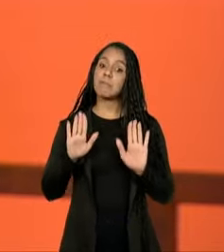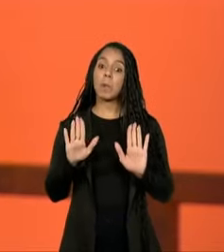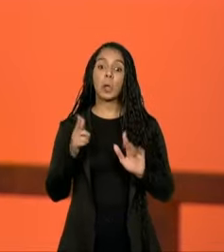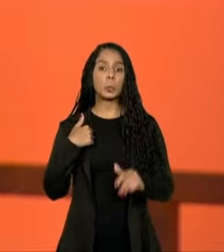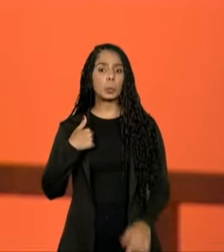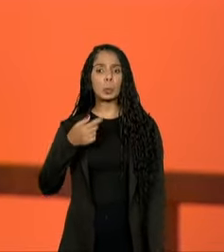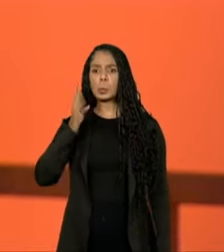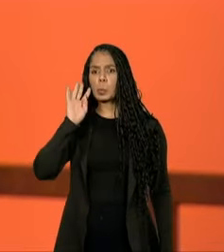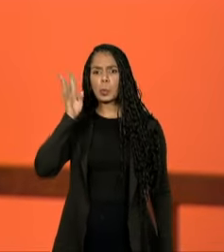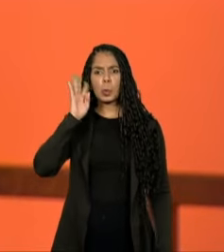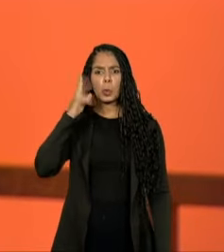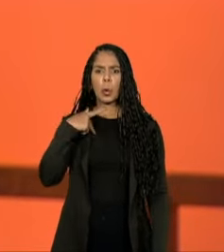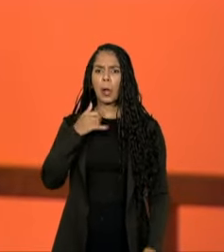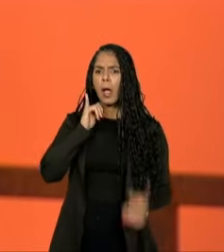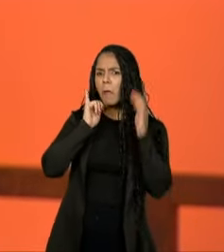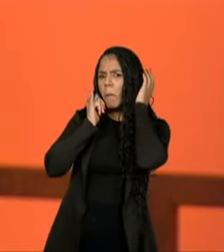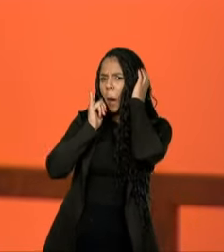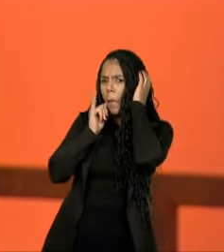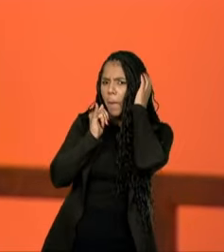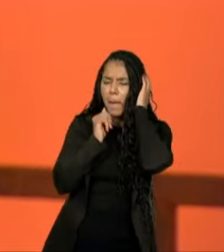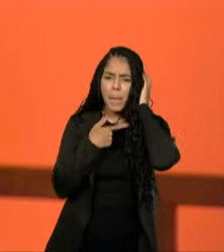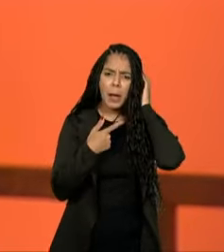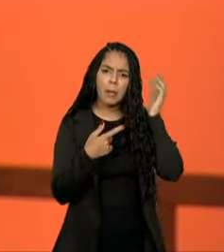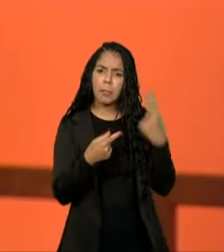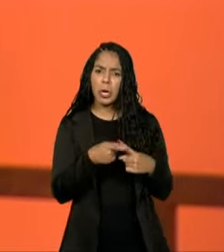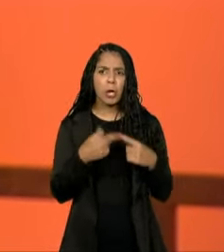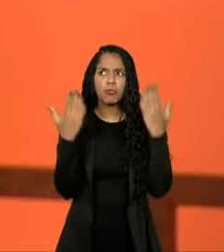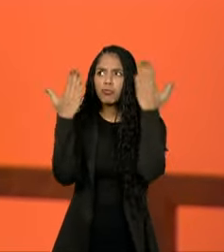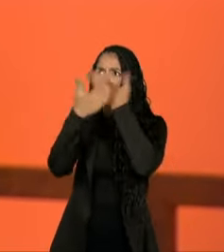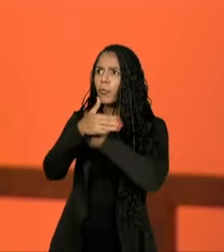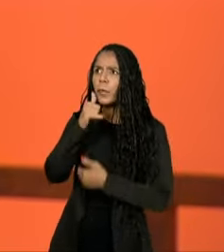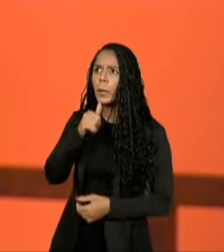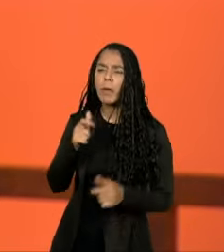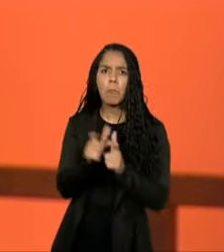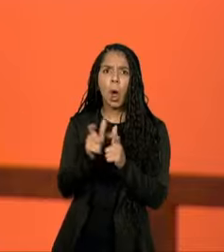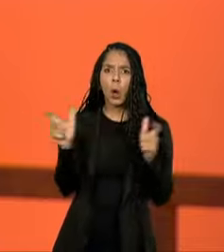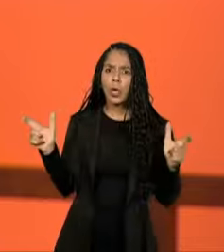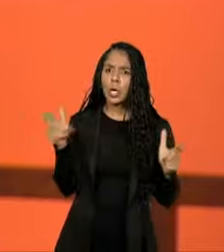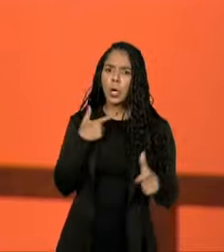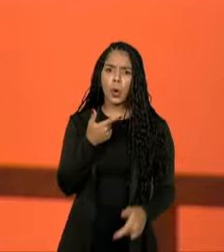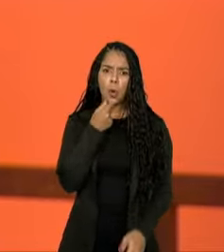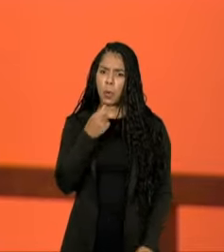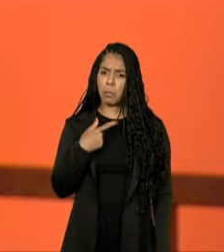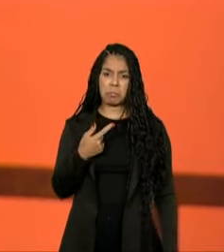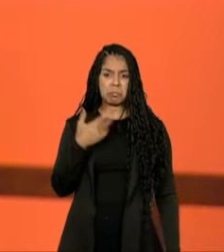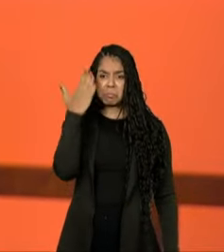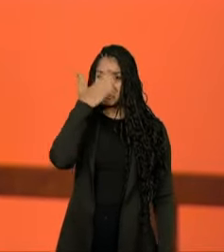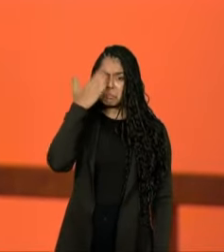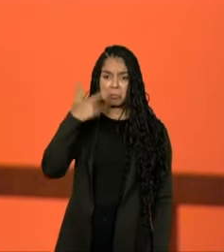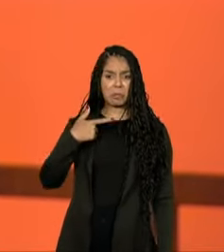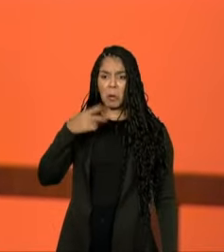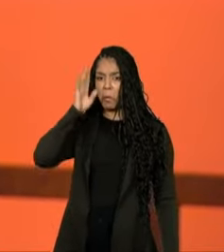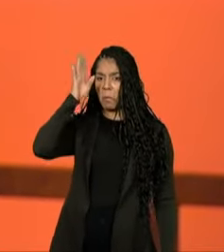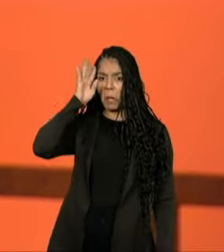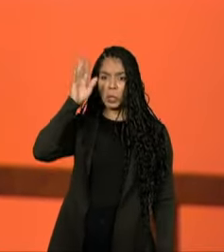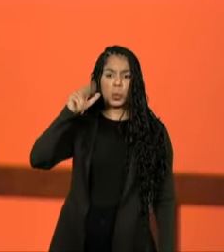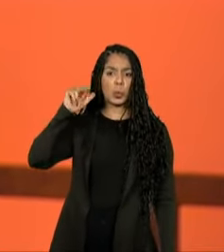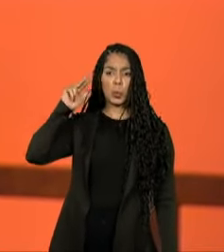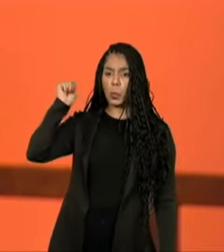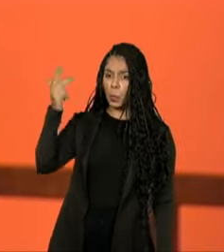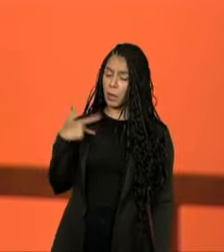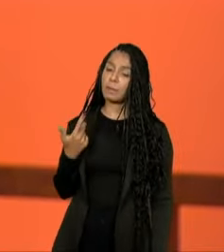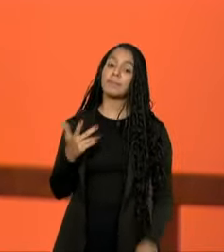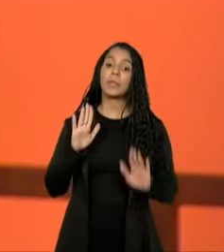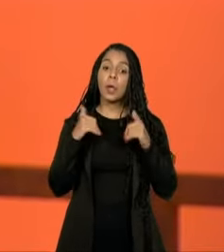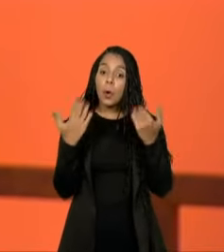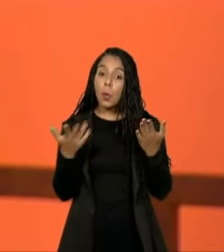não sonhava em ser locutora, porque eu não via nenhuma mulher como locutora. Para mim, isso era uma coisa que nem passava pela minha cabeça. E quando eu